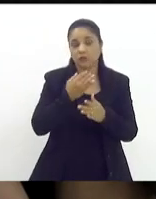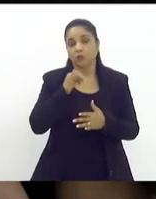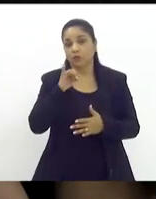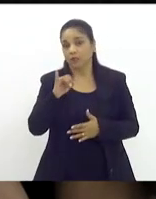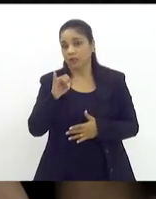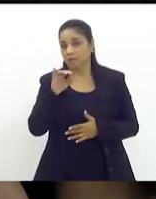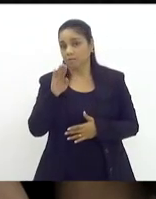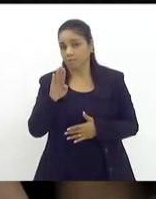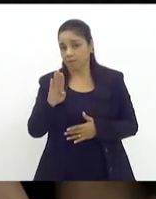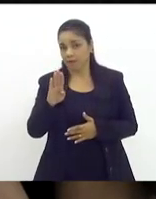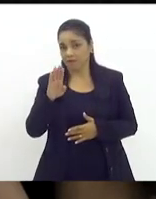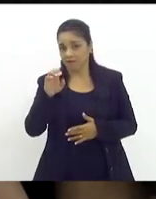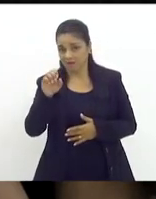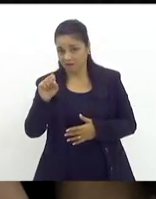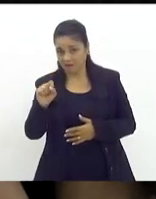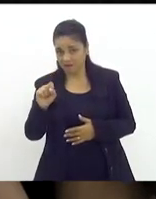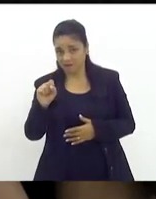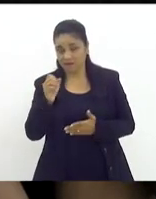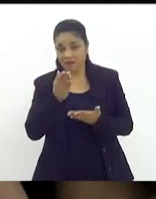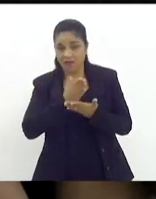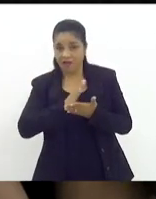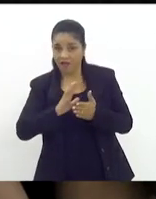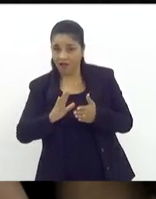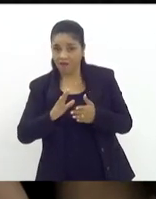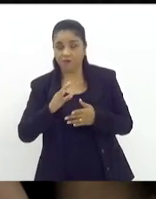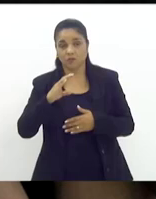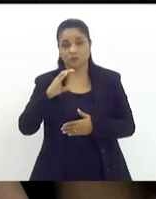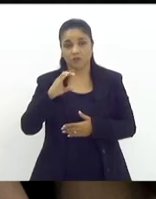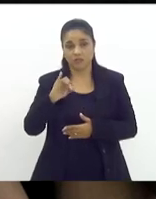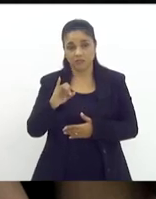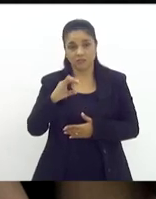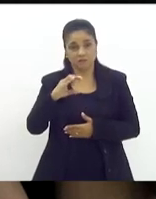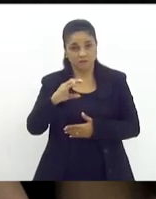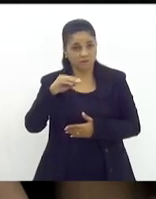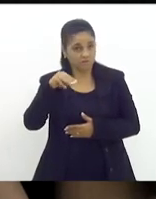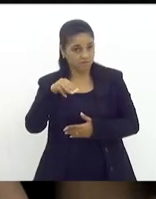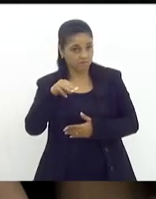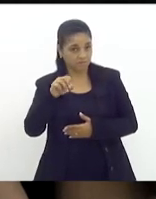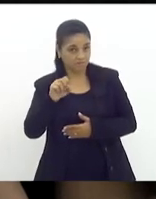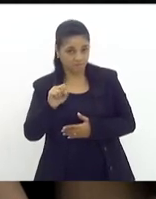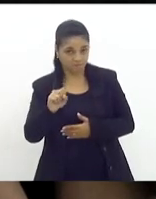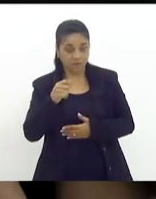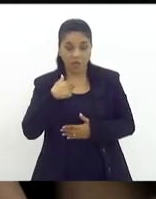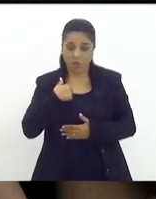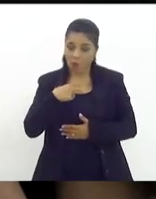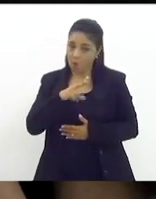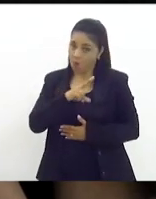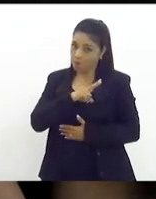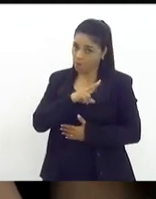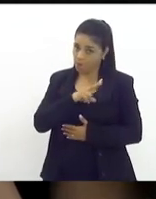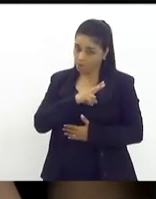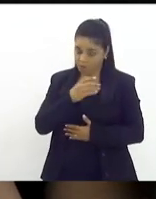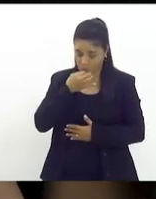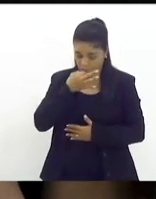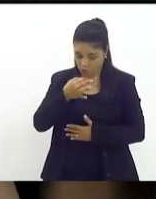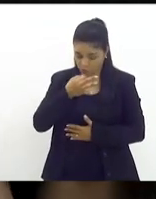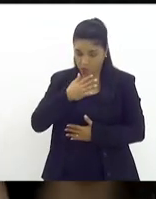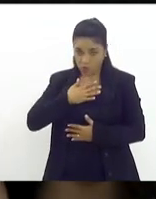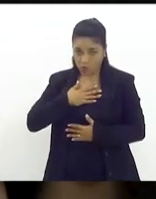IBS, acaba o ICMS. Então, eu particularmente acho